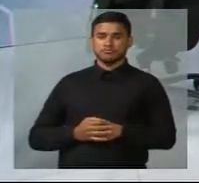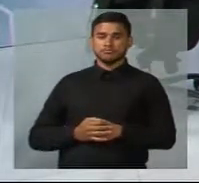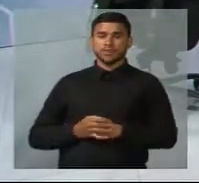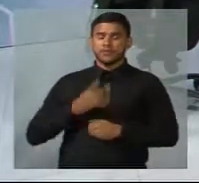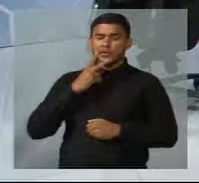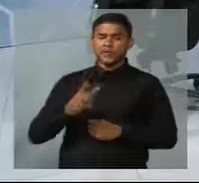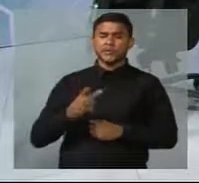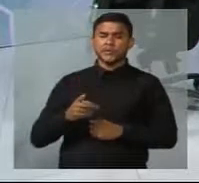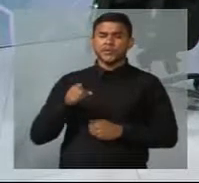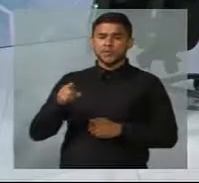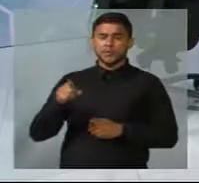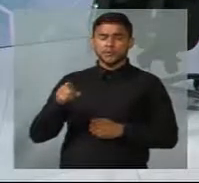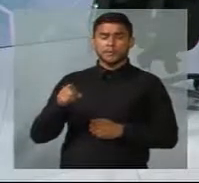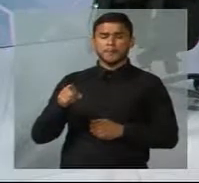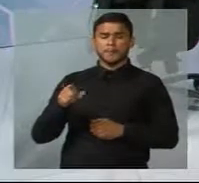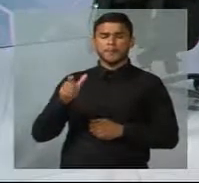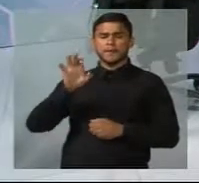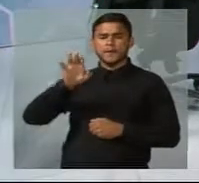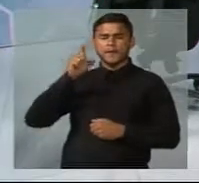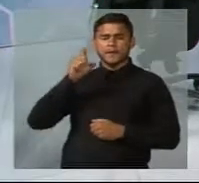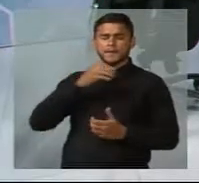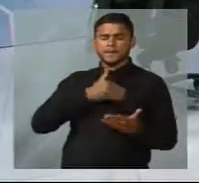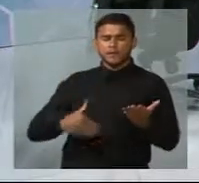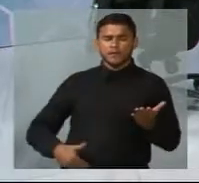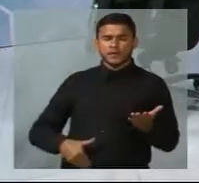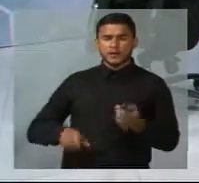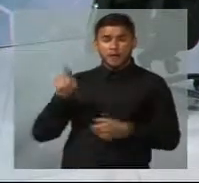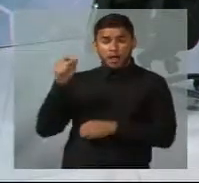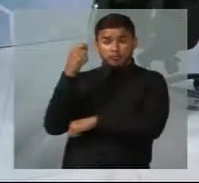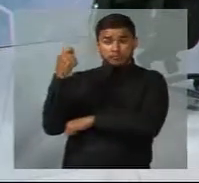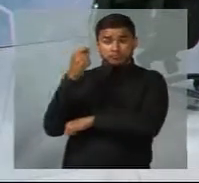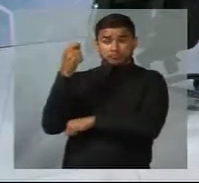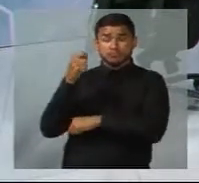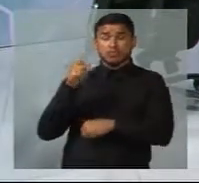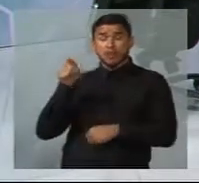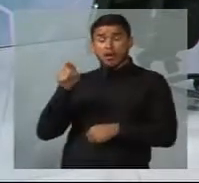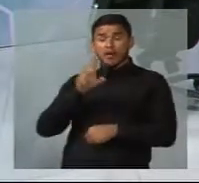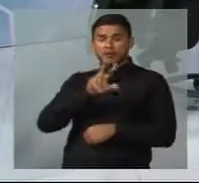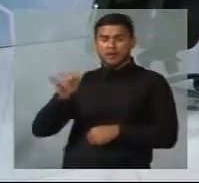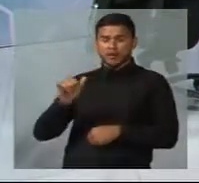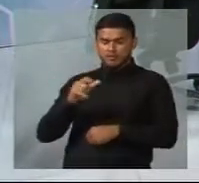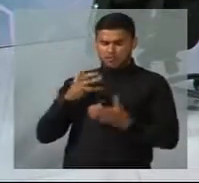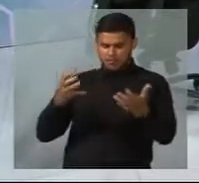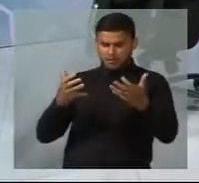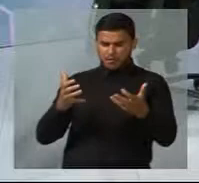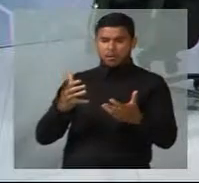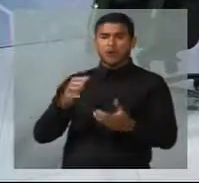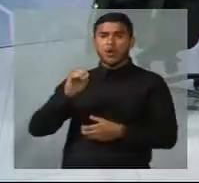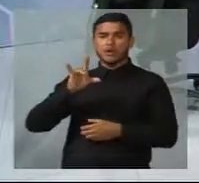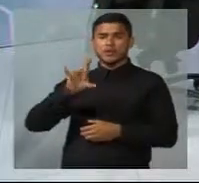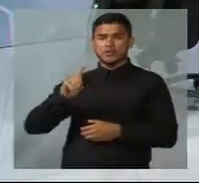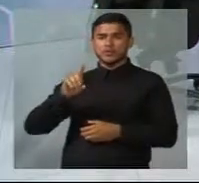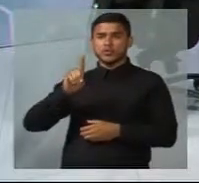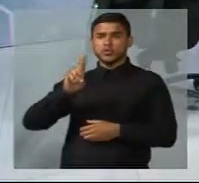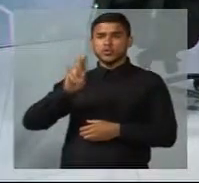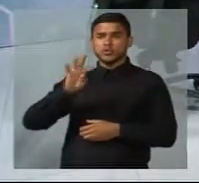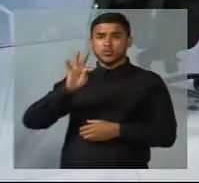problema. O ex-governador do Rio Grande do Sul, Olívio Dutra, já está também preocupado com a era pós-Lula, dizendo que o PT